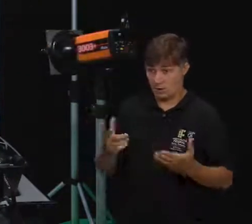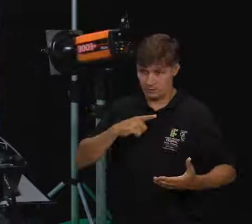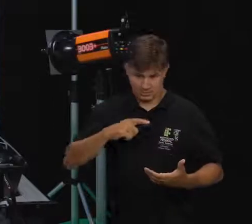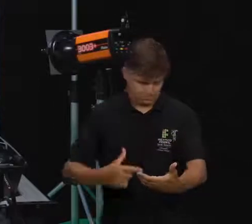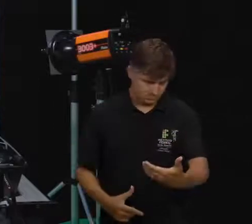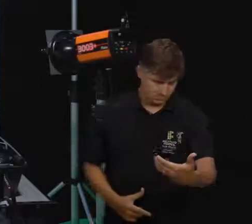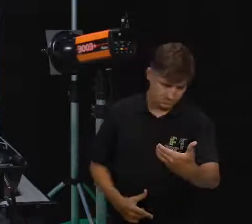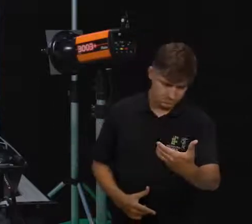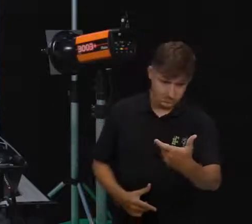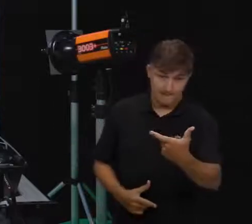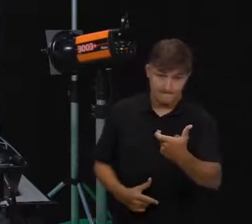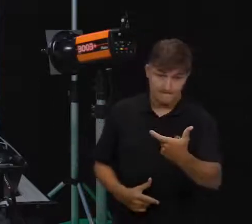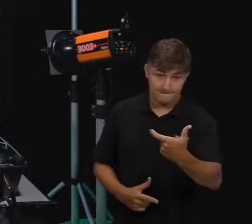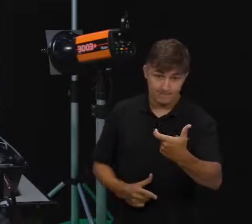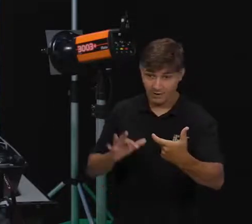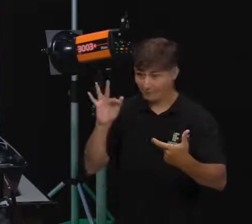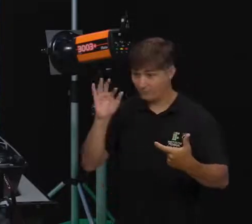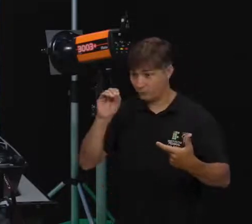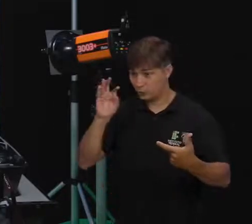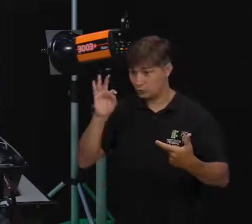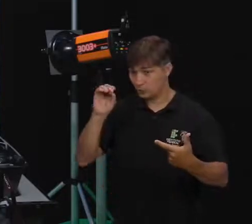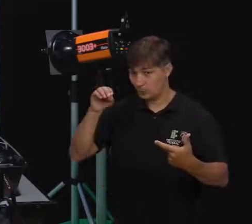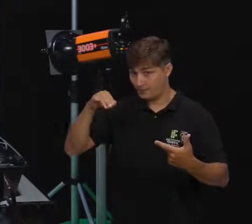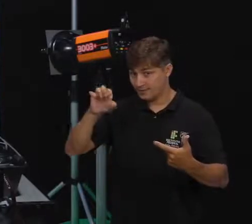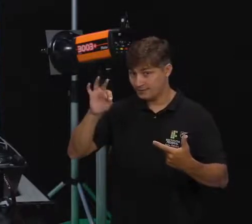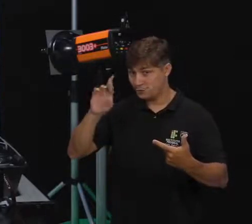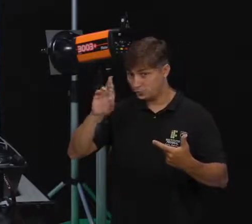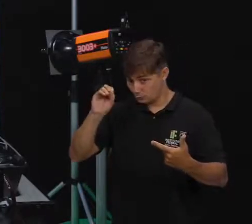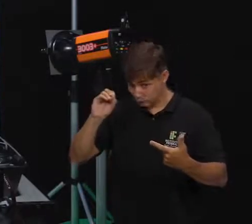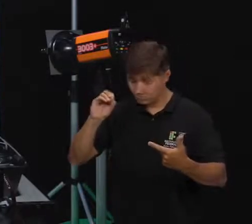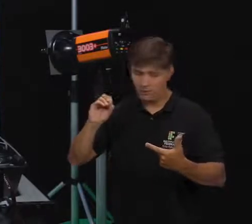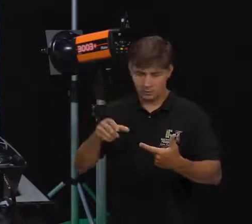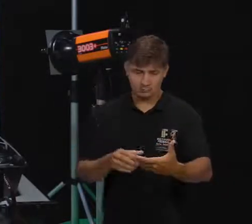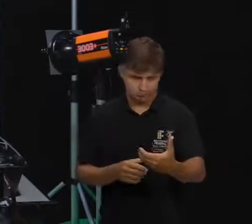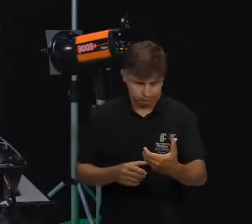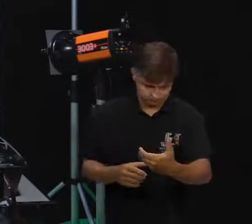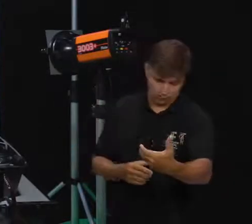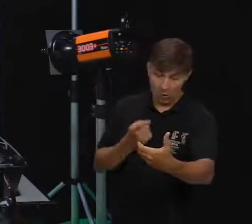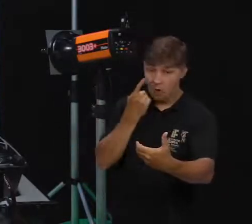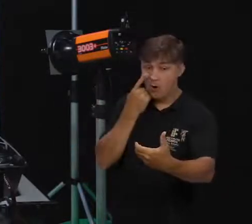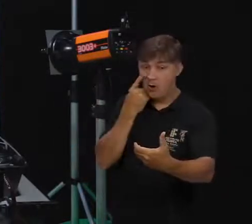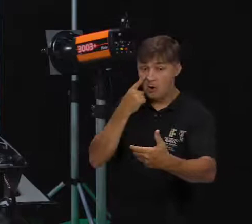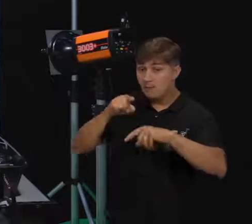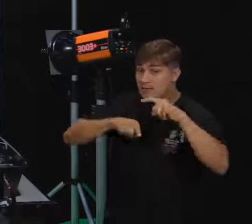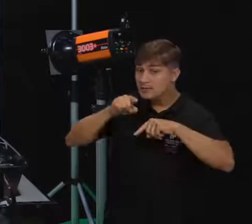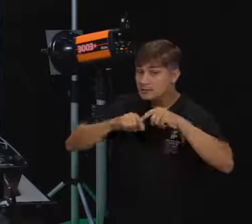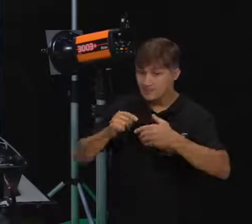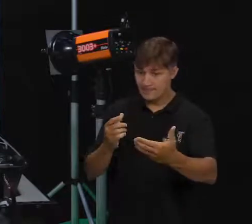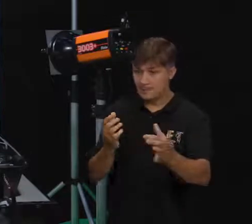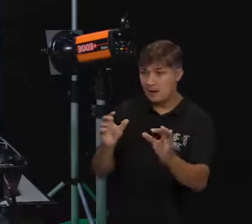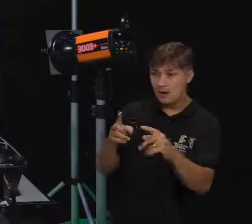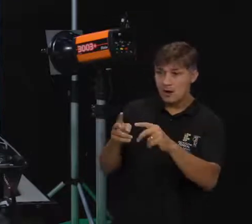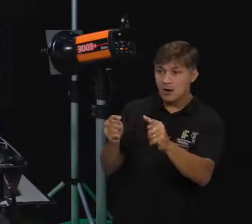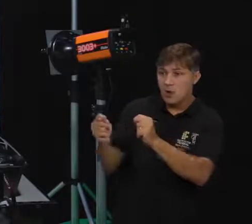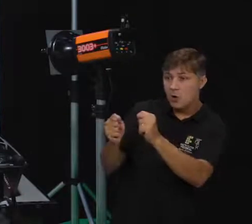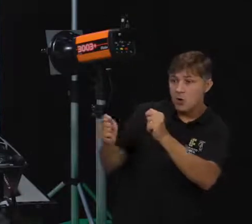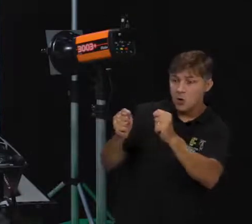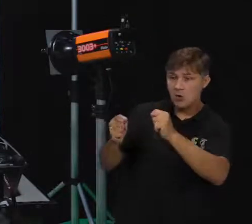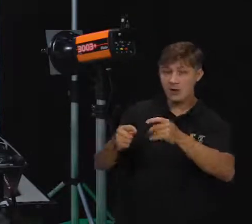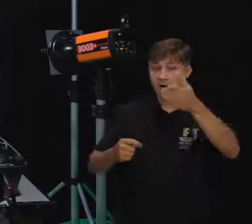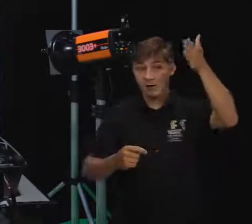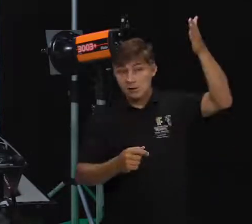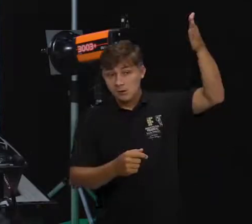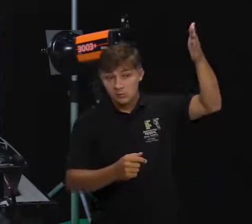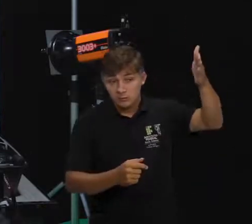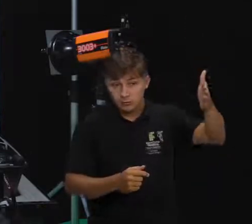a luz com o fotômetro lá no fundo, né? Isso é importante. Então eu vou só pegar o fotômetro aqui e a gente vai medir. Então primeiro eu vou medir